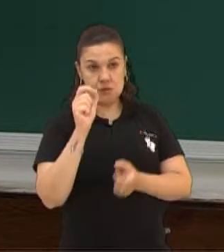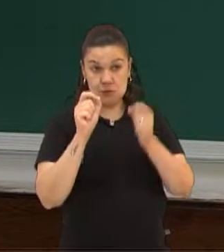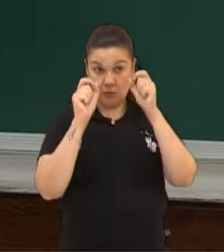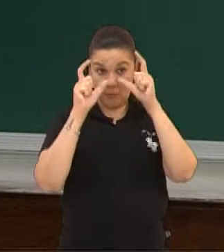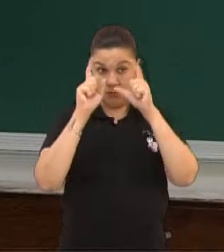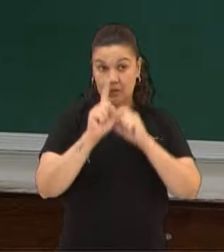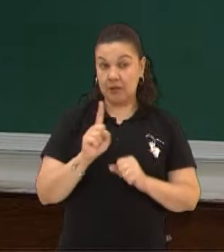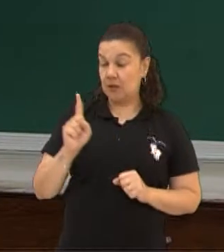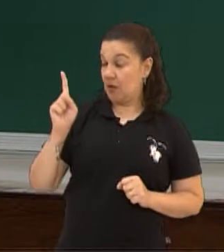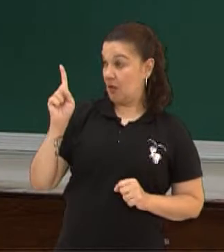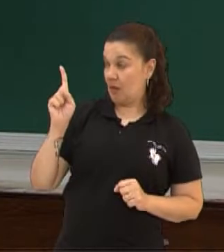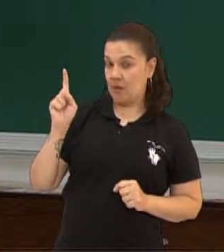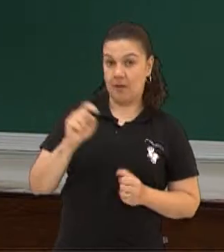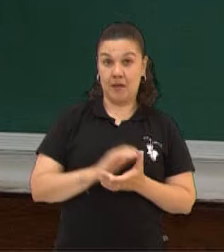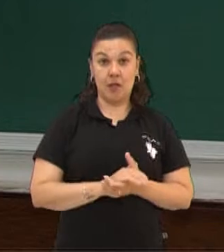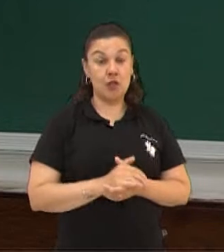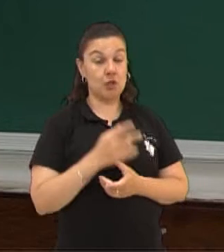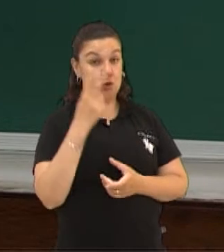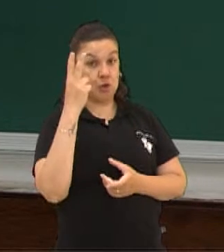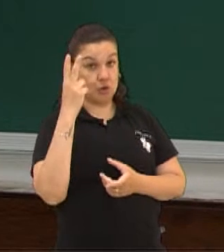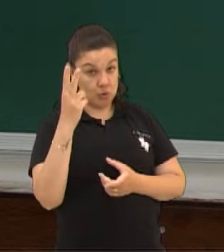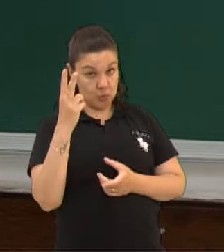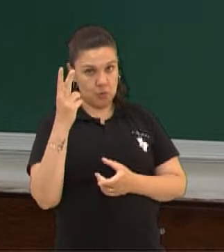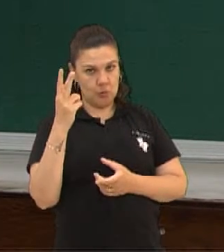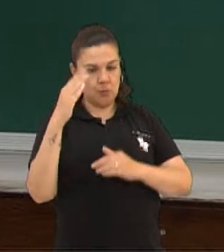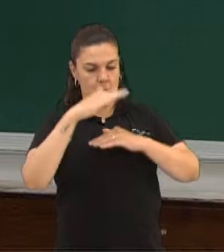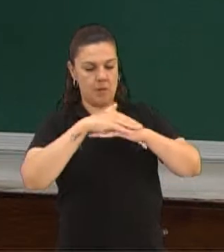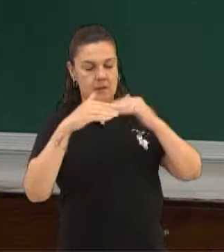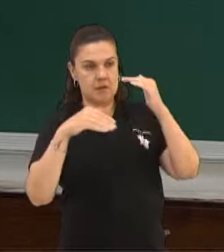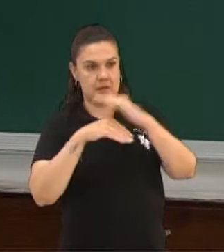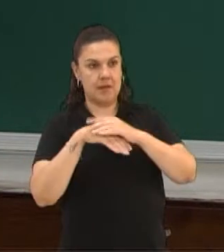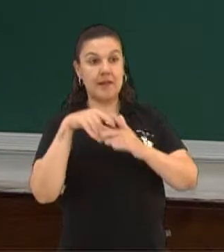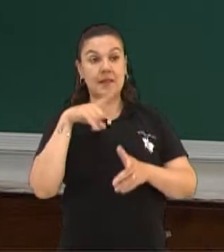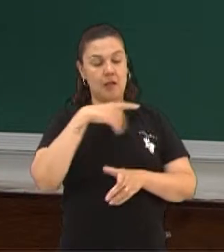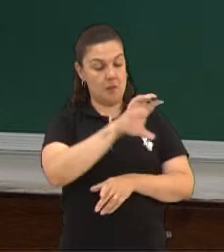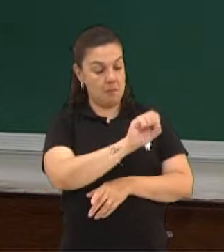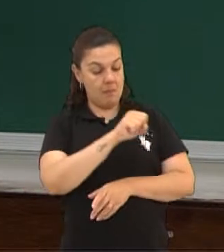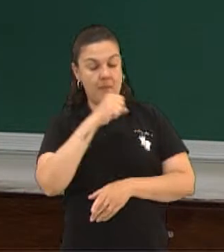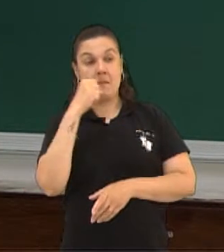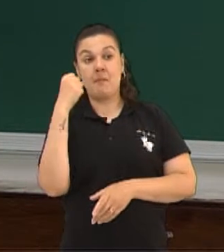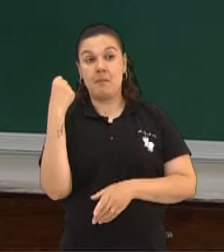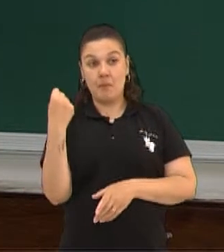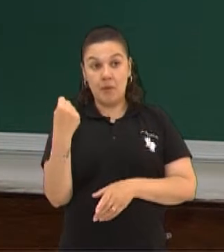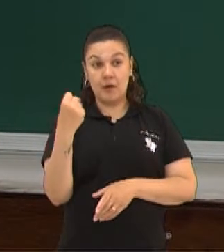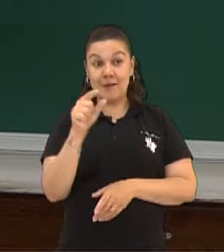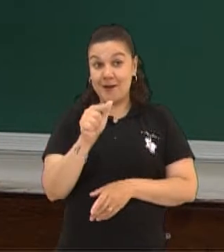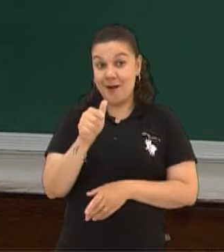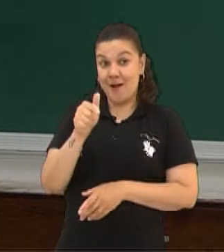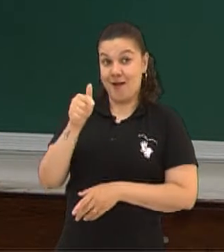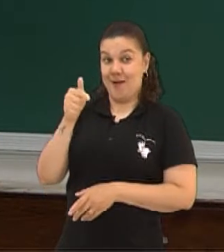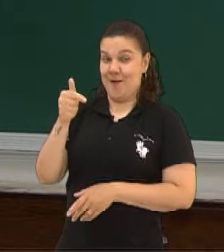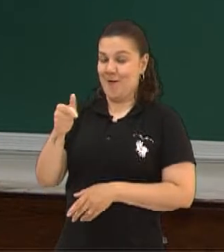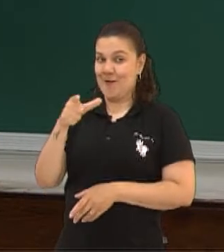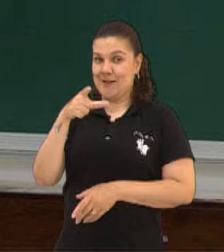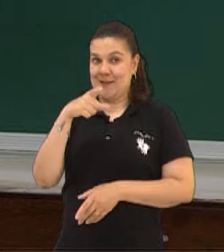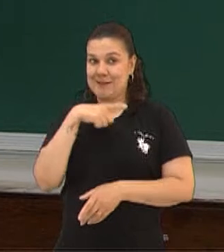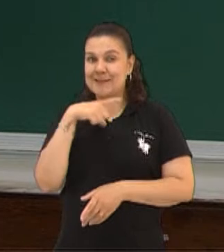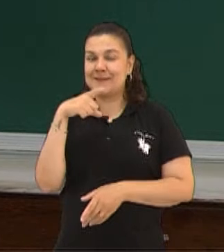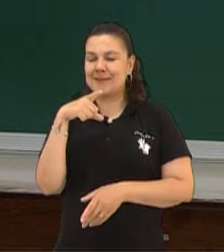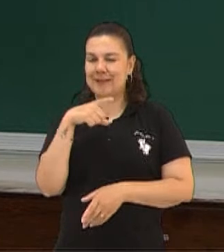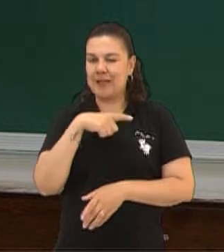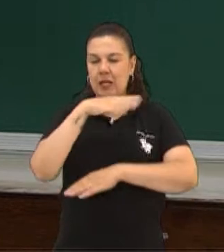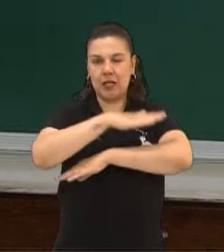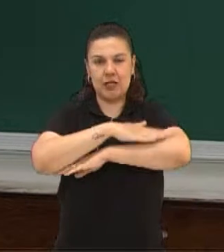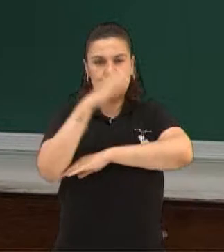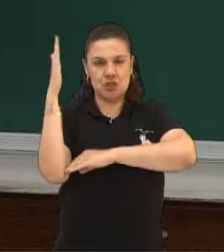cuidado, porque eu tenho aqui, ó, em 2 paredes, eu tenho porta e em uma eu tenho janela. O que é isso? Vai